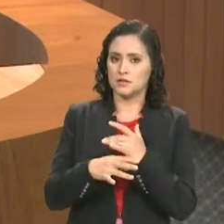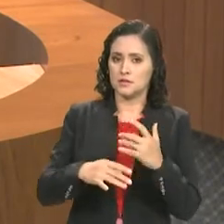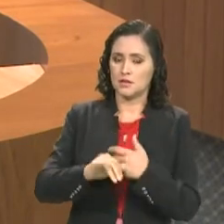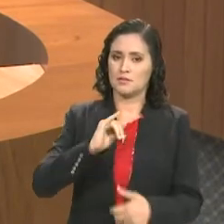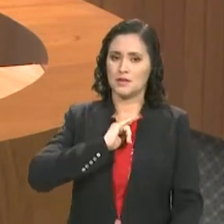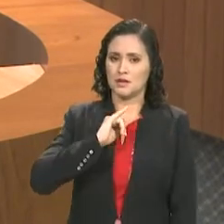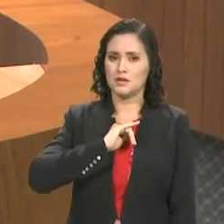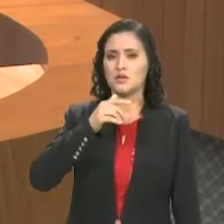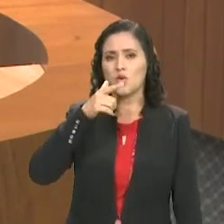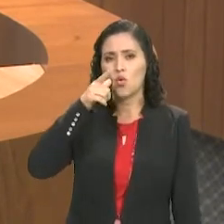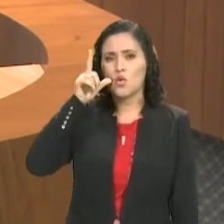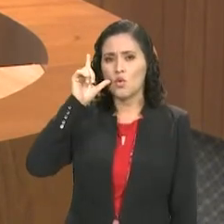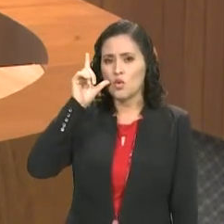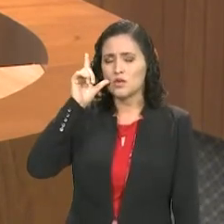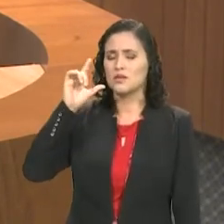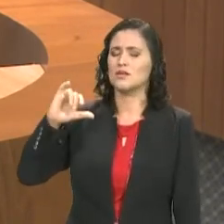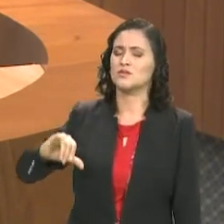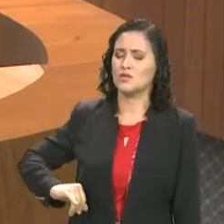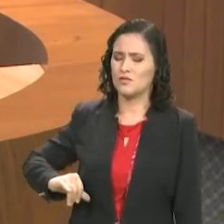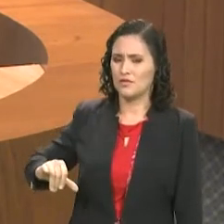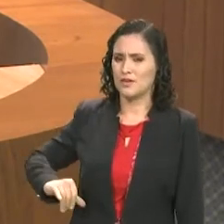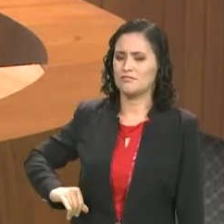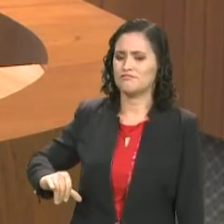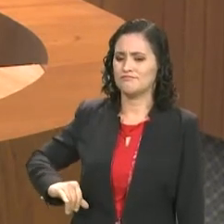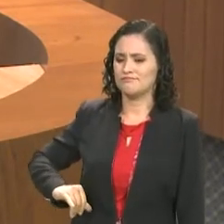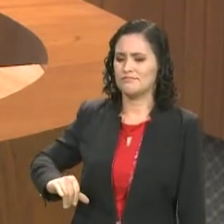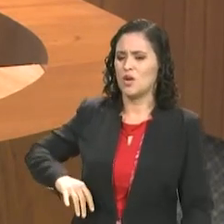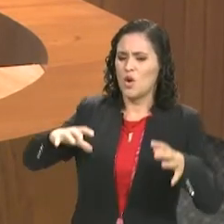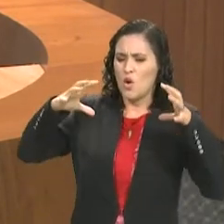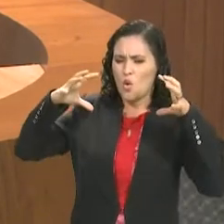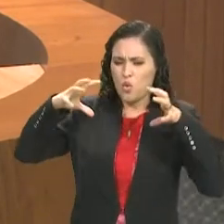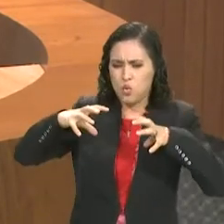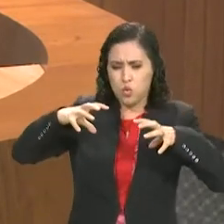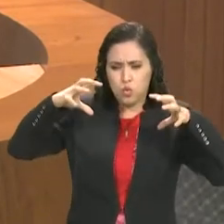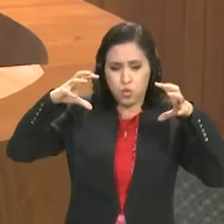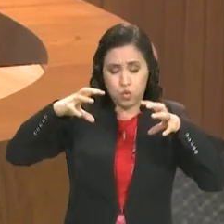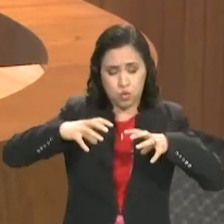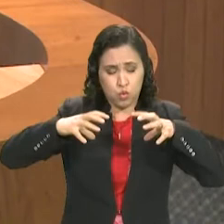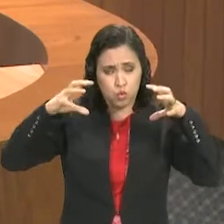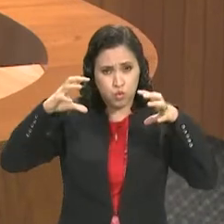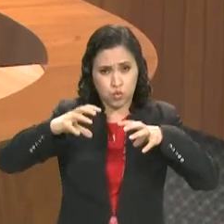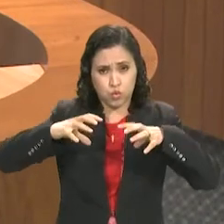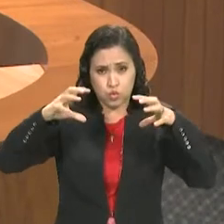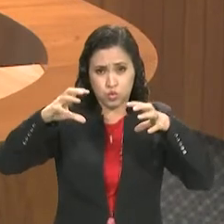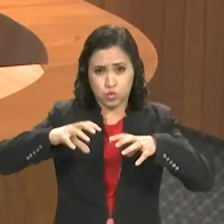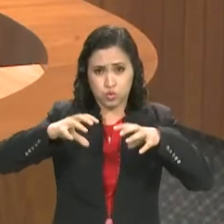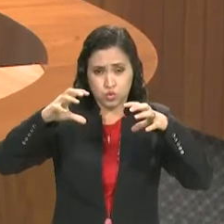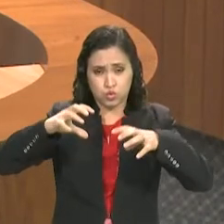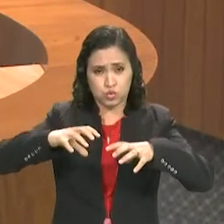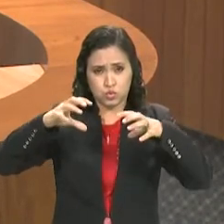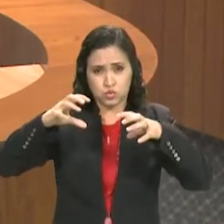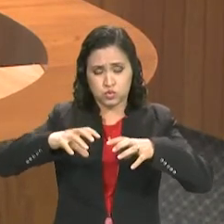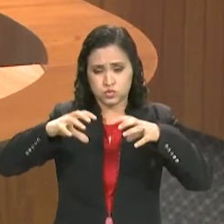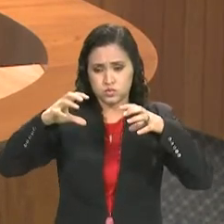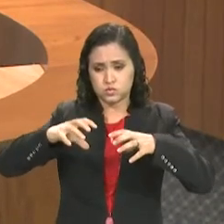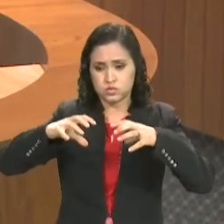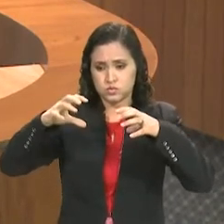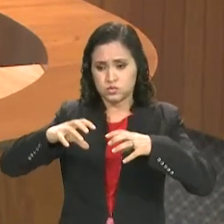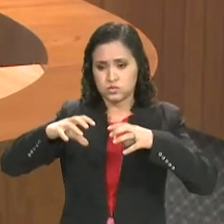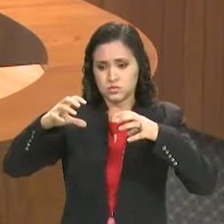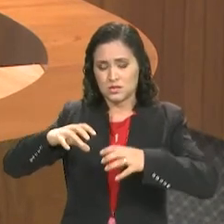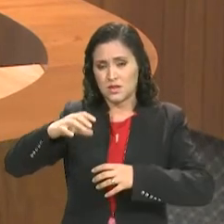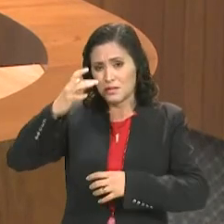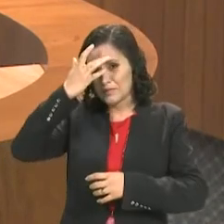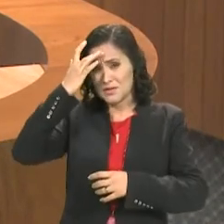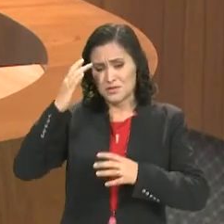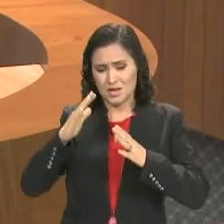fortemente atingida por uma chuva torrencial que deixou várias pessoas ali com as casas